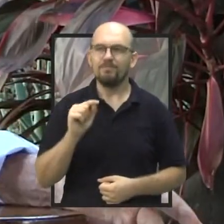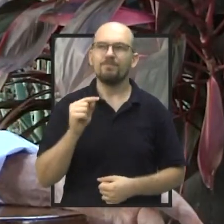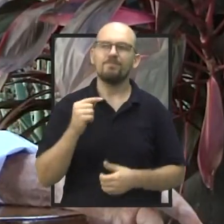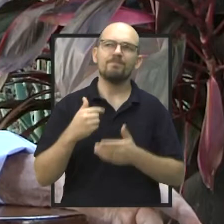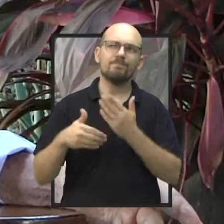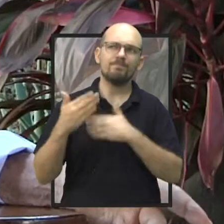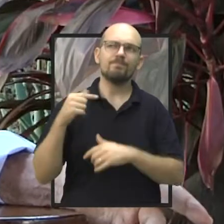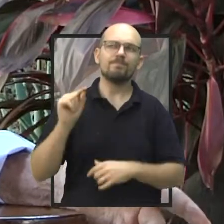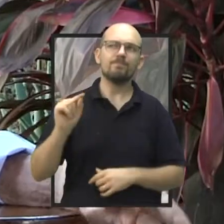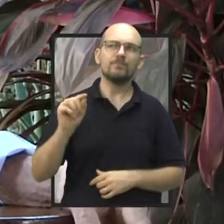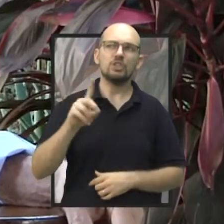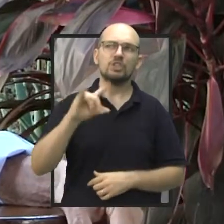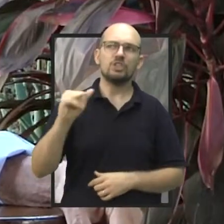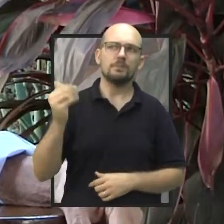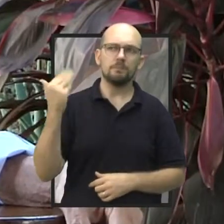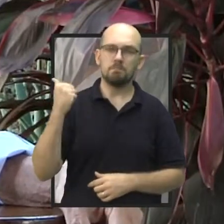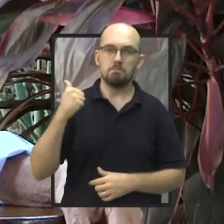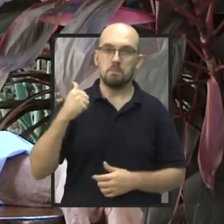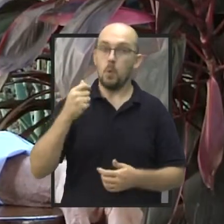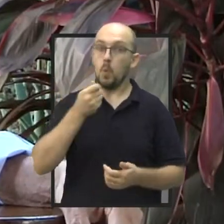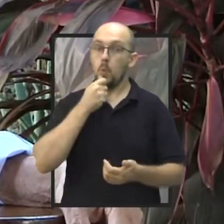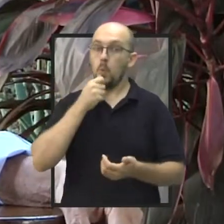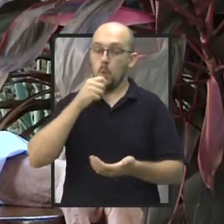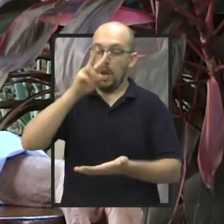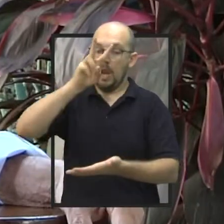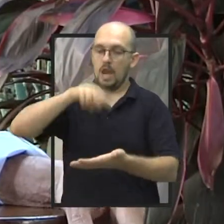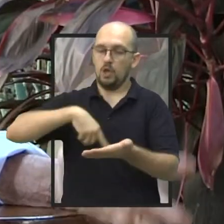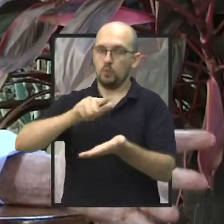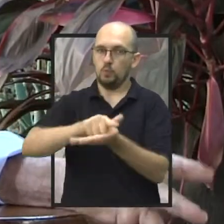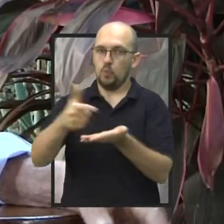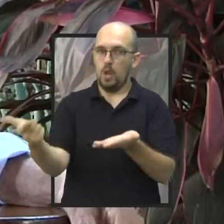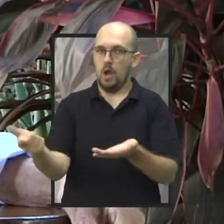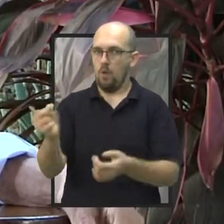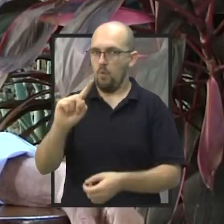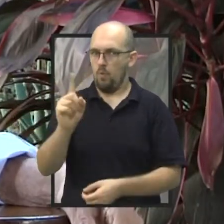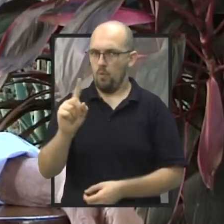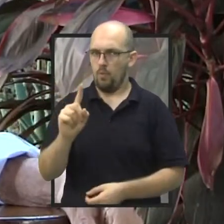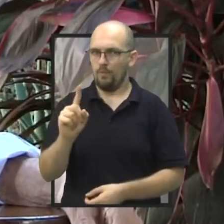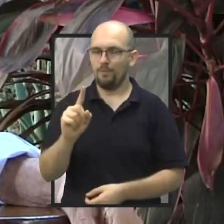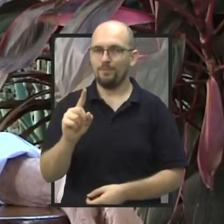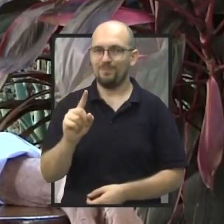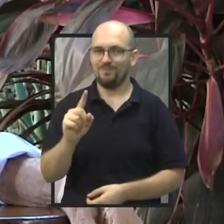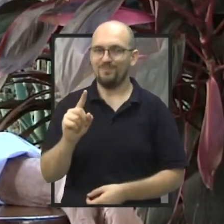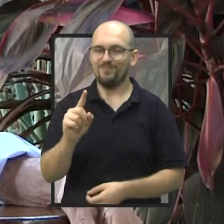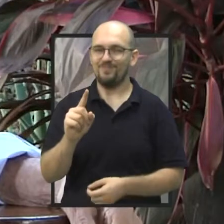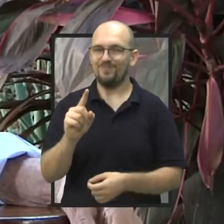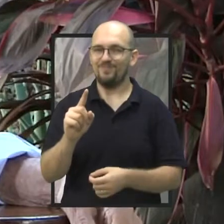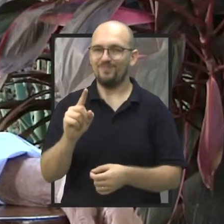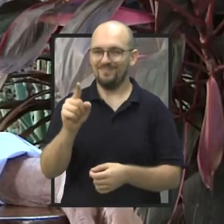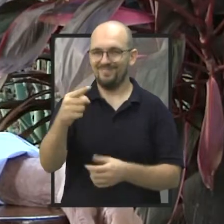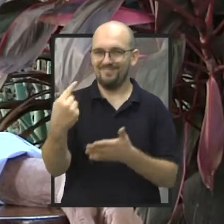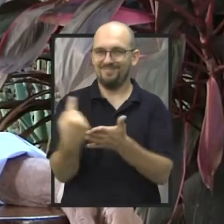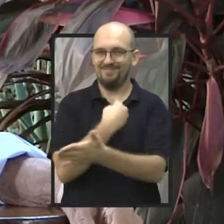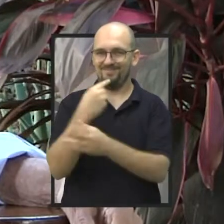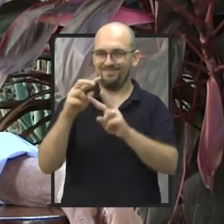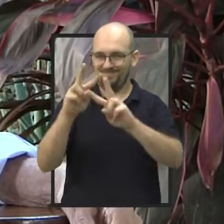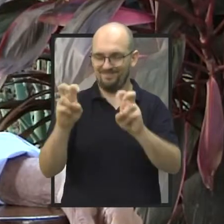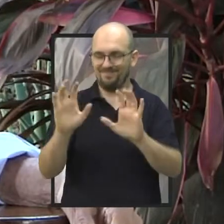Naquele dia, eu ainda não tinha lido o jornal. Voltando ao início da sua